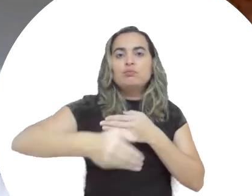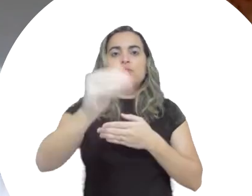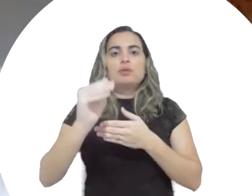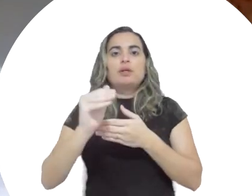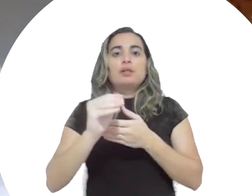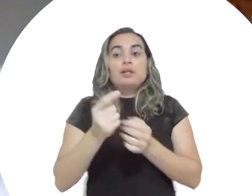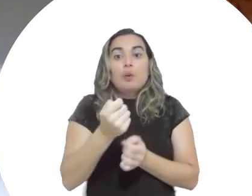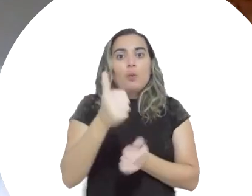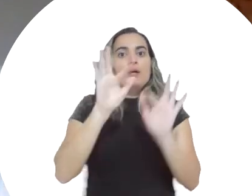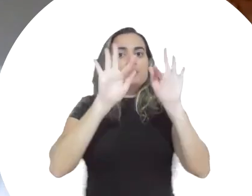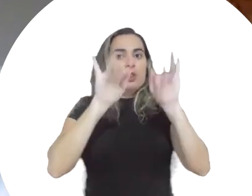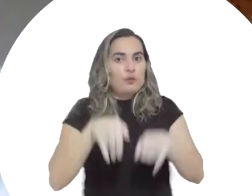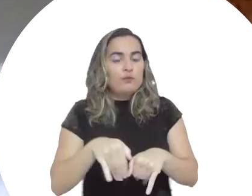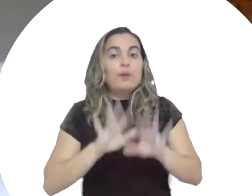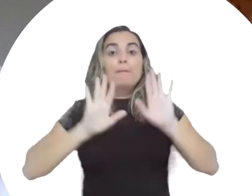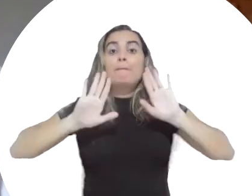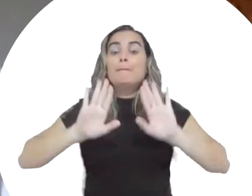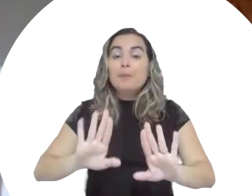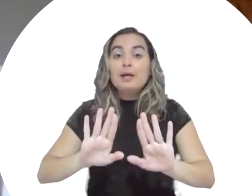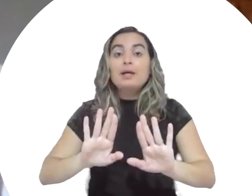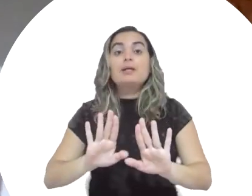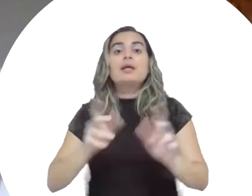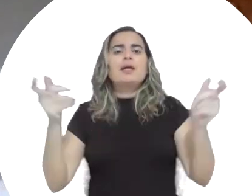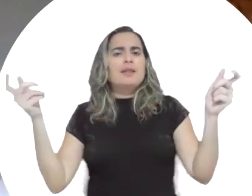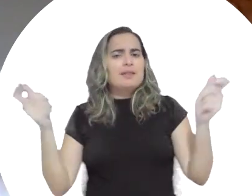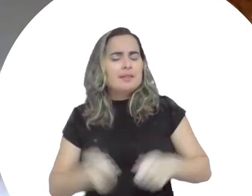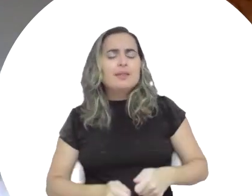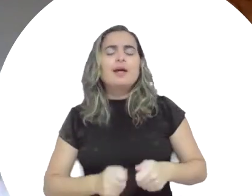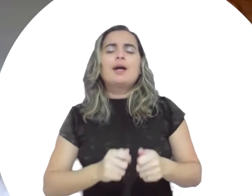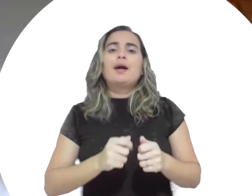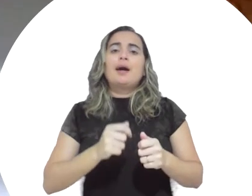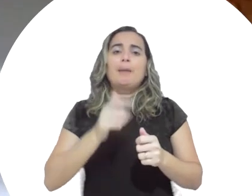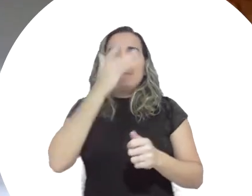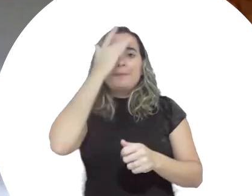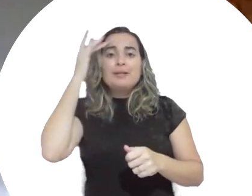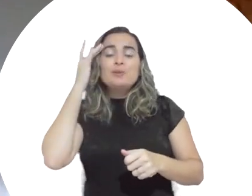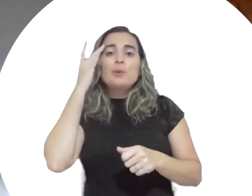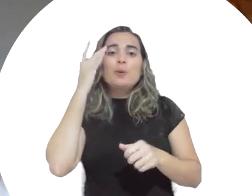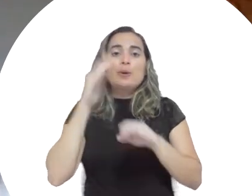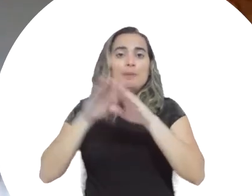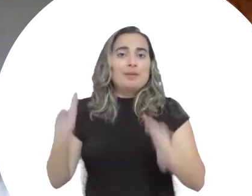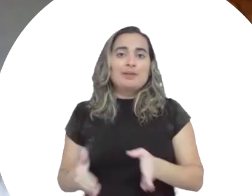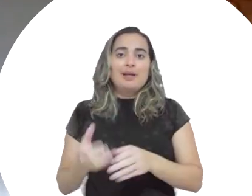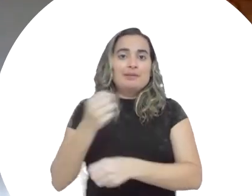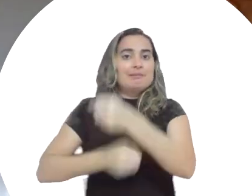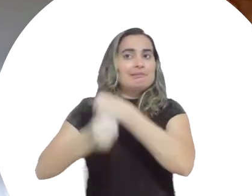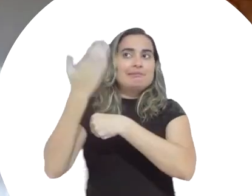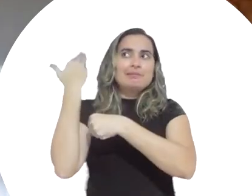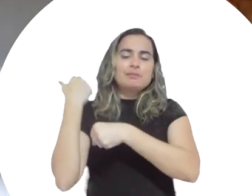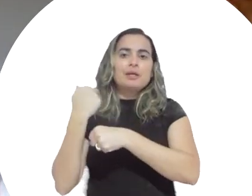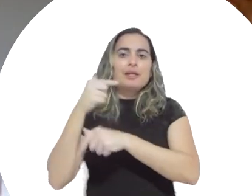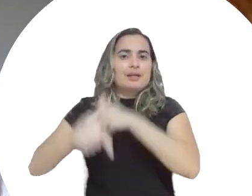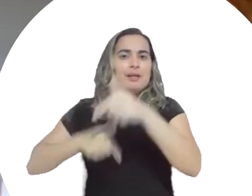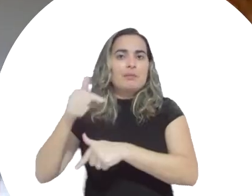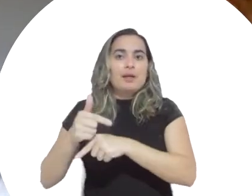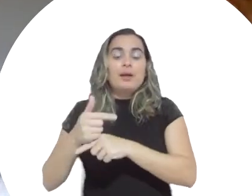Elas já estão se encerrando, mas o que acontece? Muitos mesários pediram substituição.